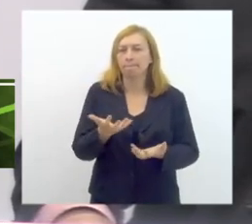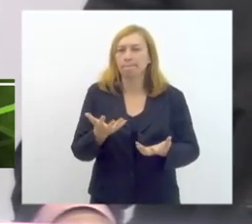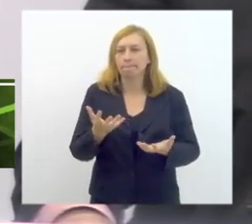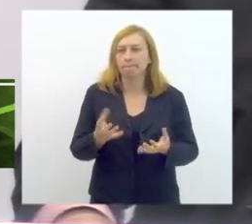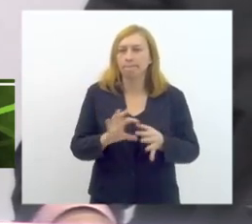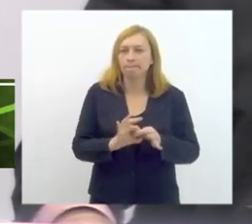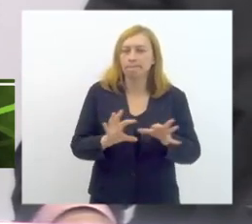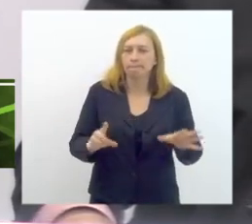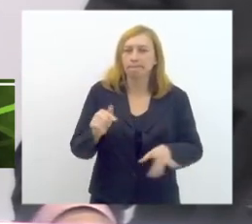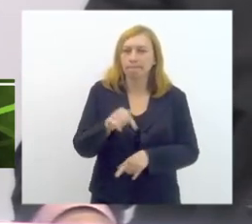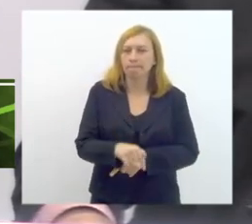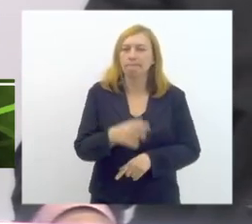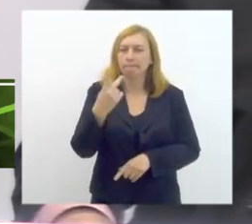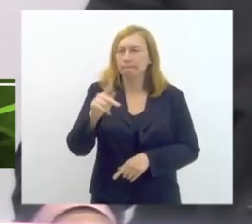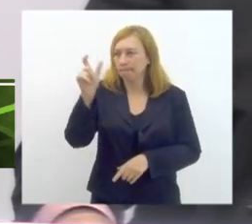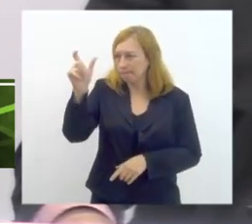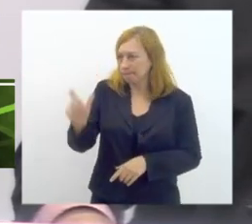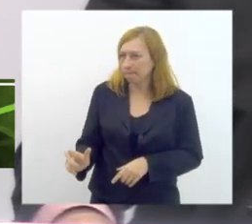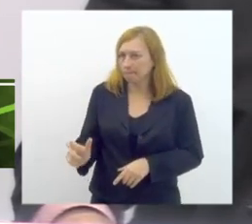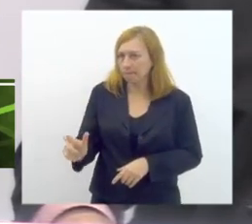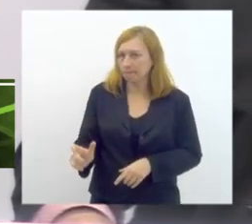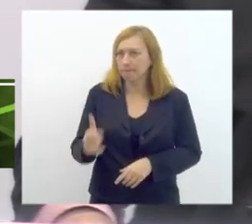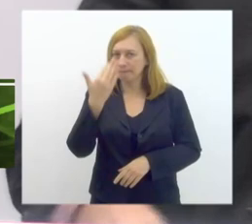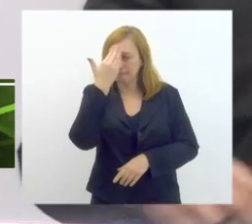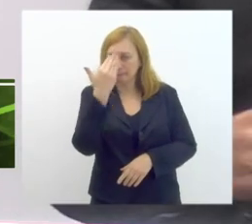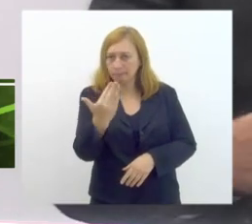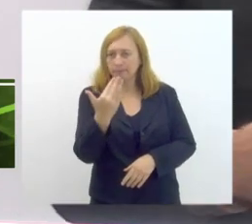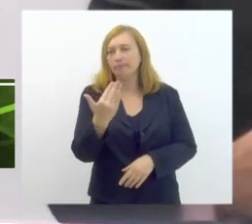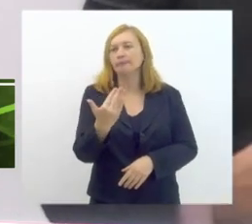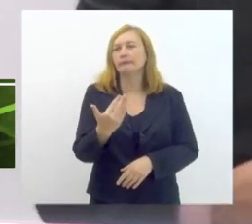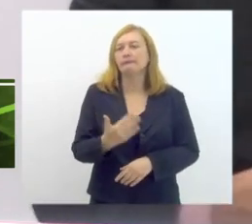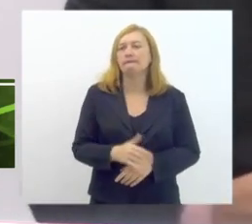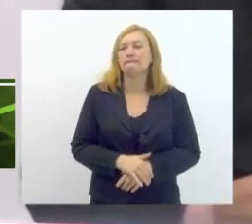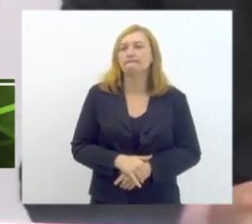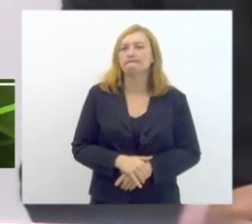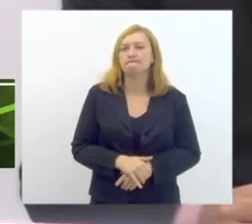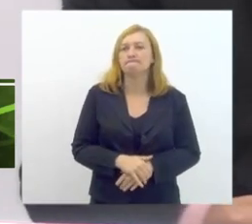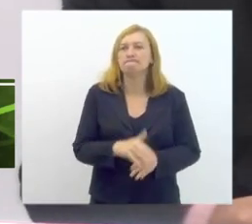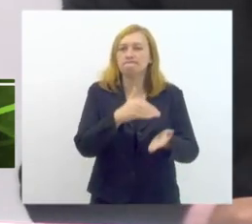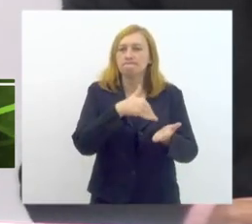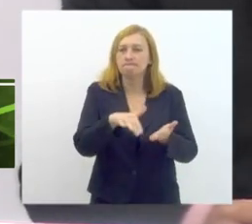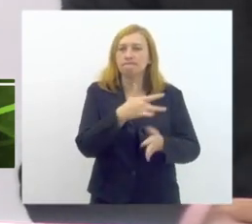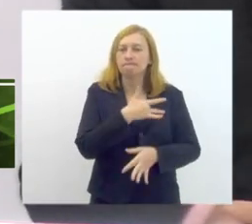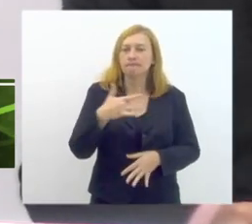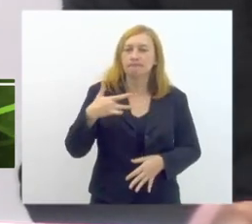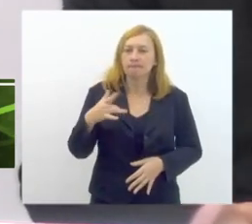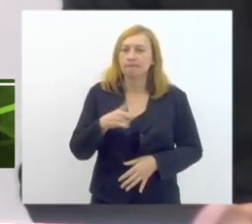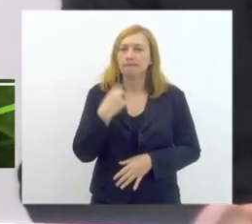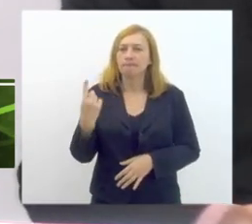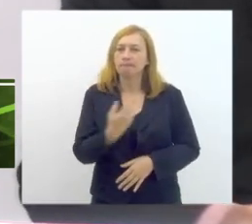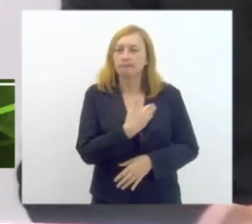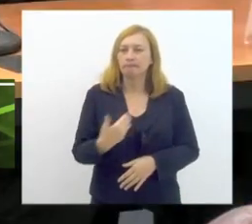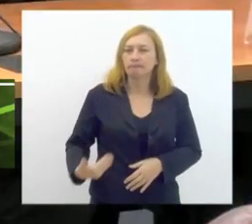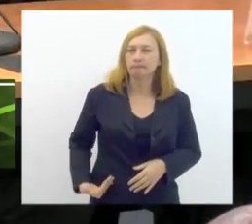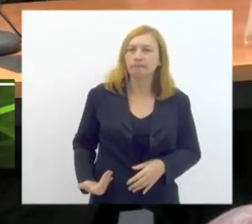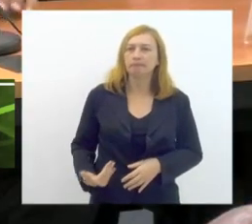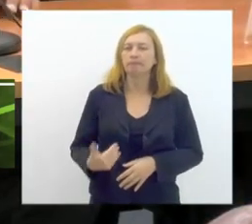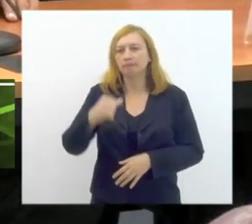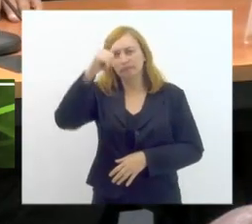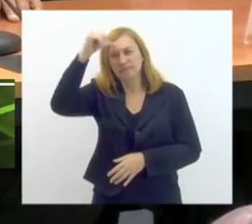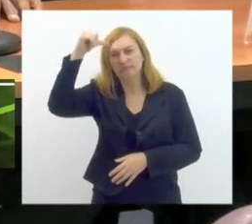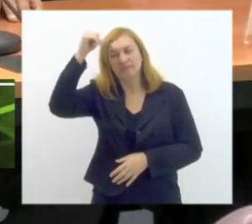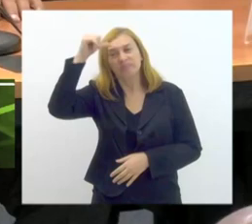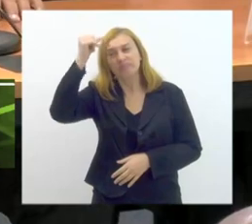deixar, Kiep, na sua pessoa, o agradecimento à Secretaria de Saúde, ao nosso governador Cláudio Castro.